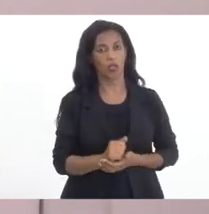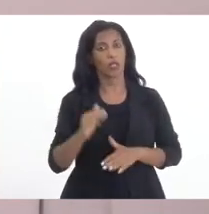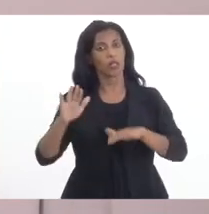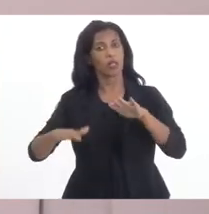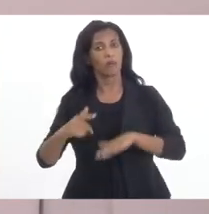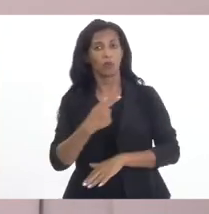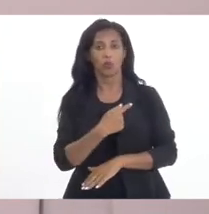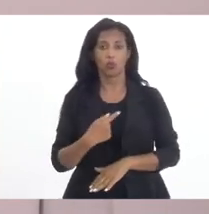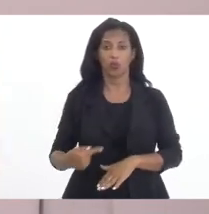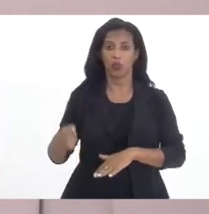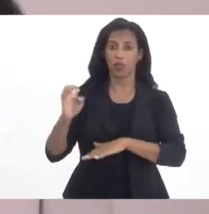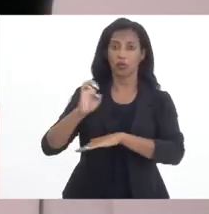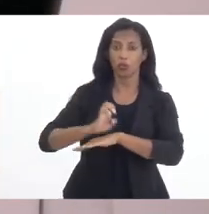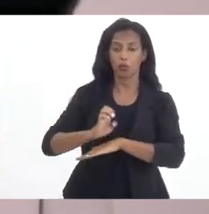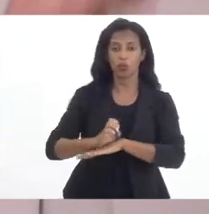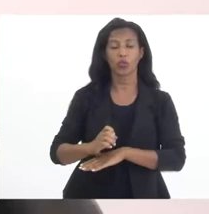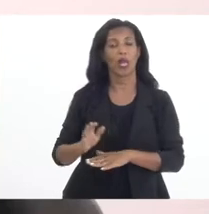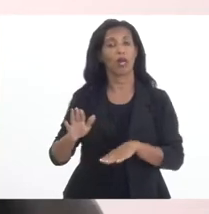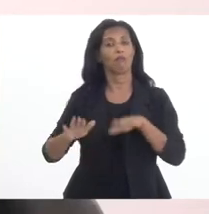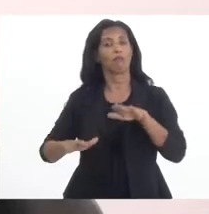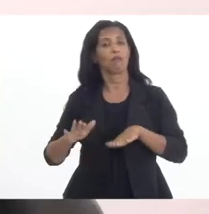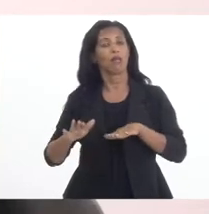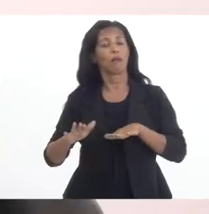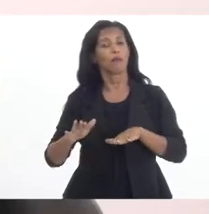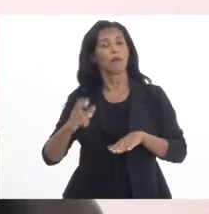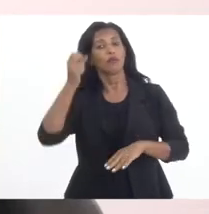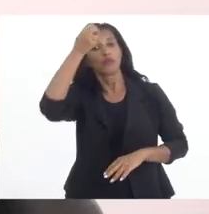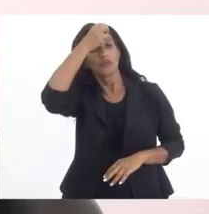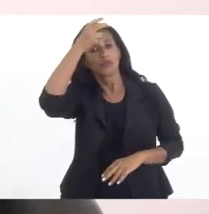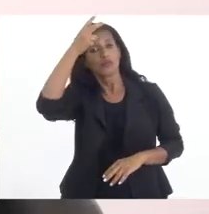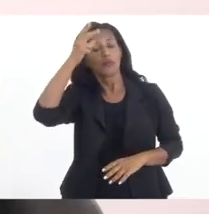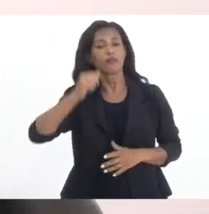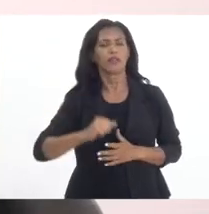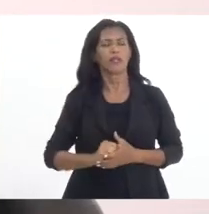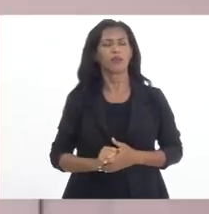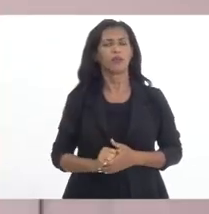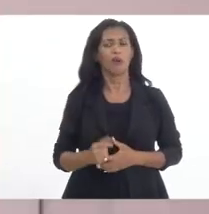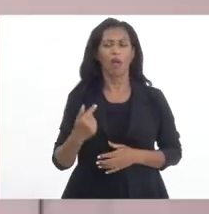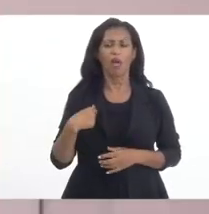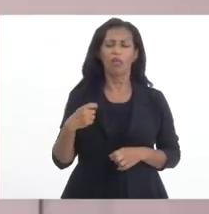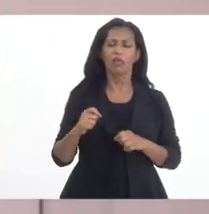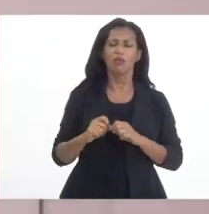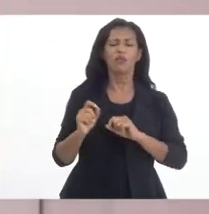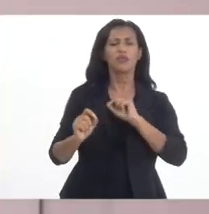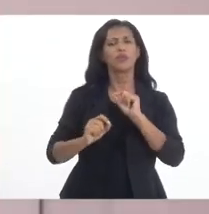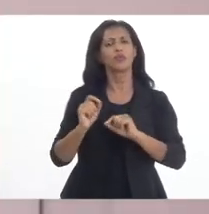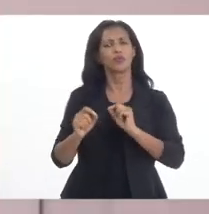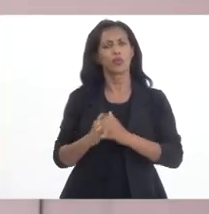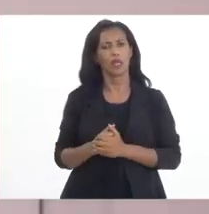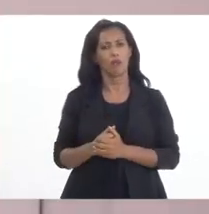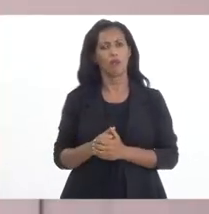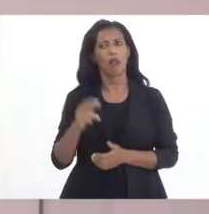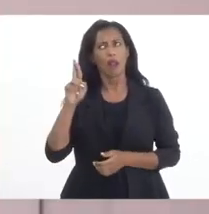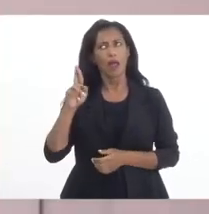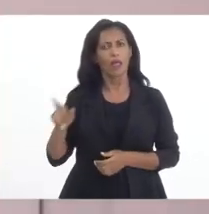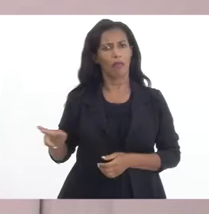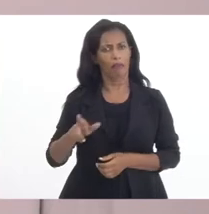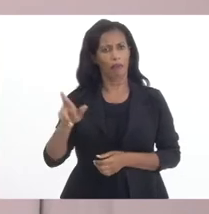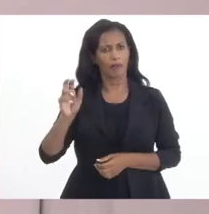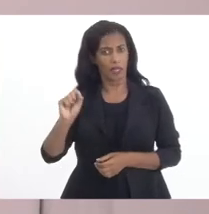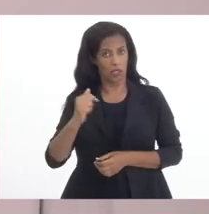do estado, depende dos prefeitos. E aí o que eu fiz? Eu implantei em Resende